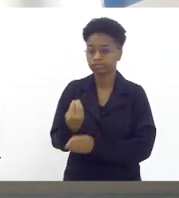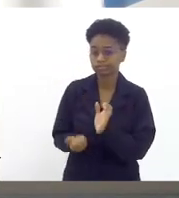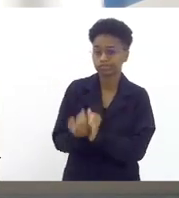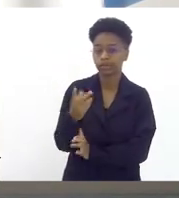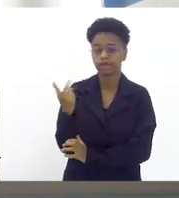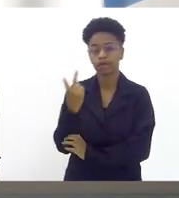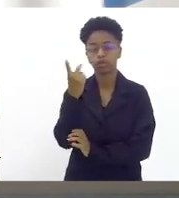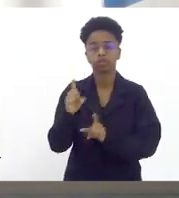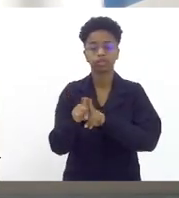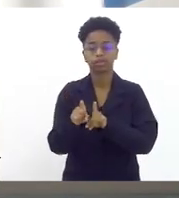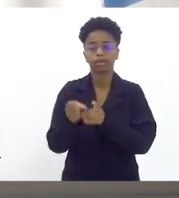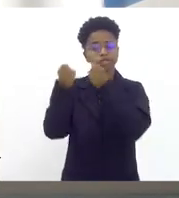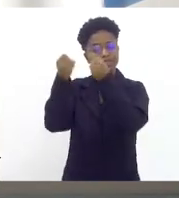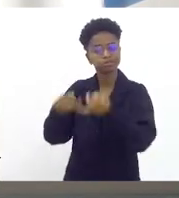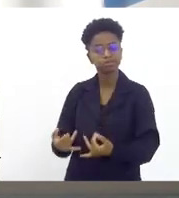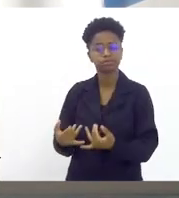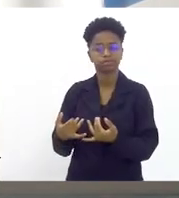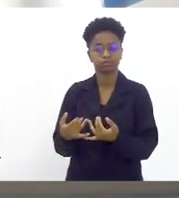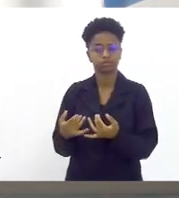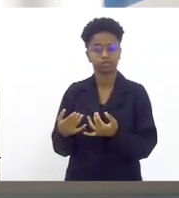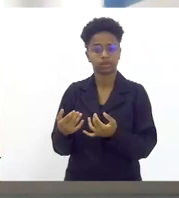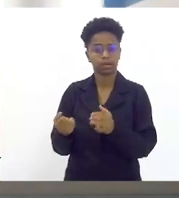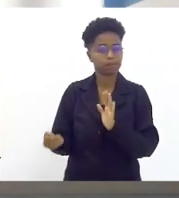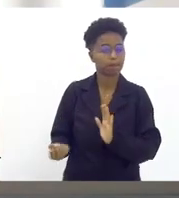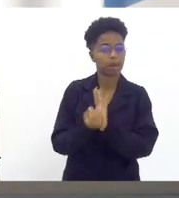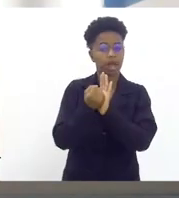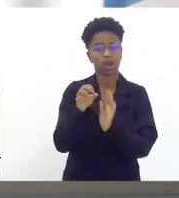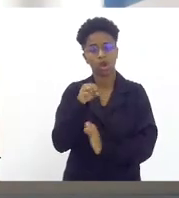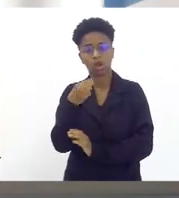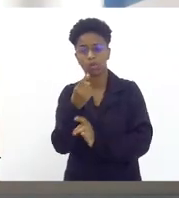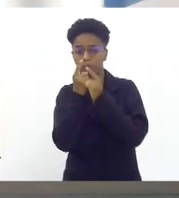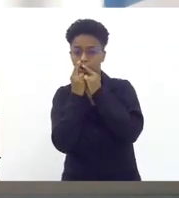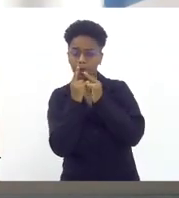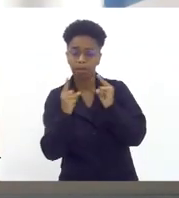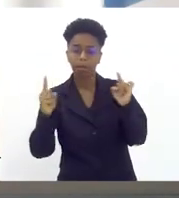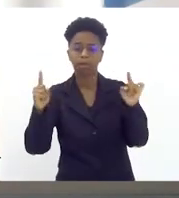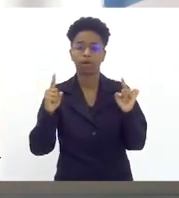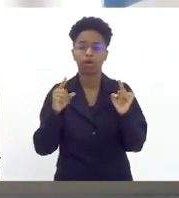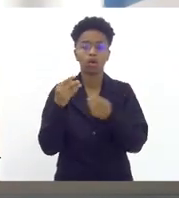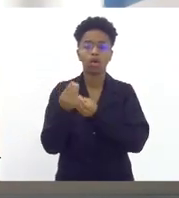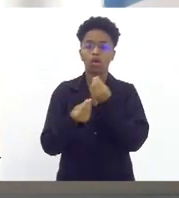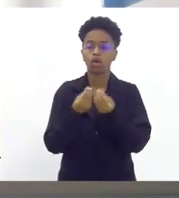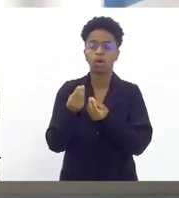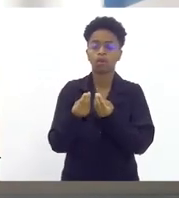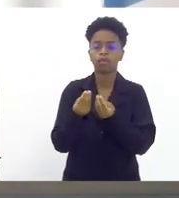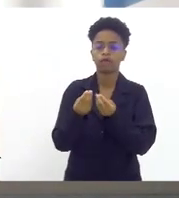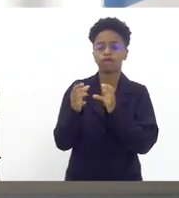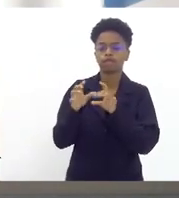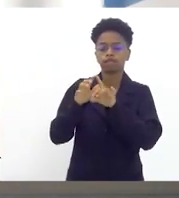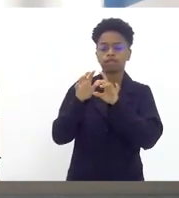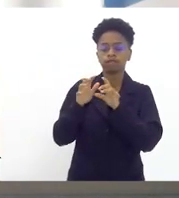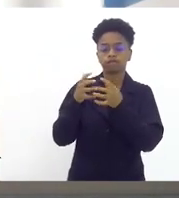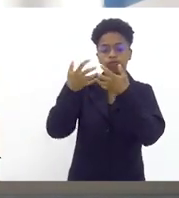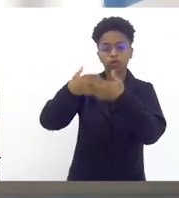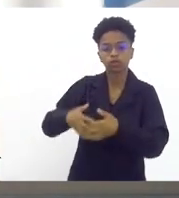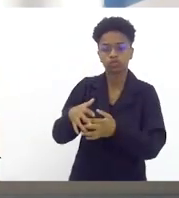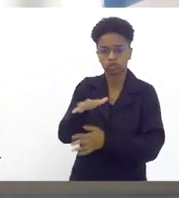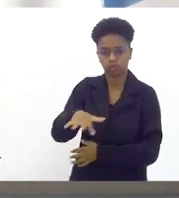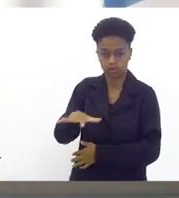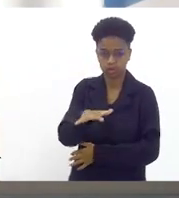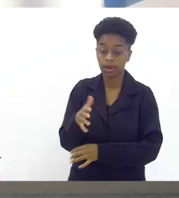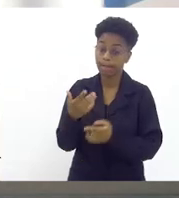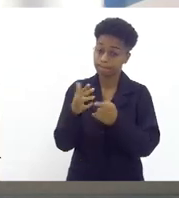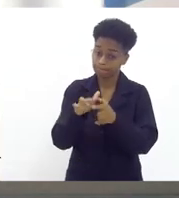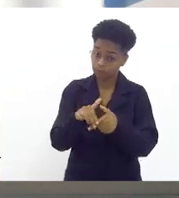gente justifica ou questiona o status quo. E, por